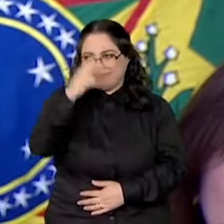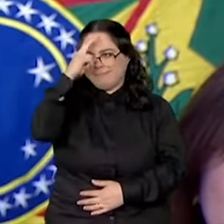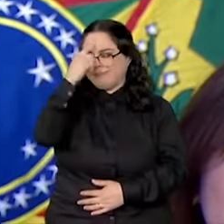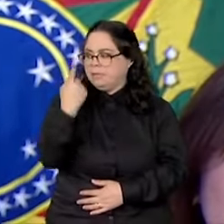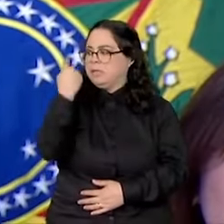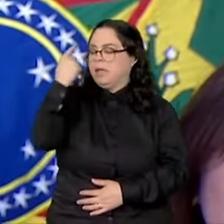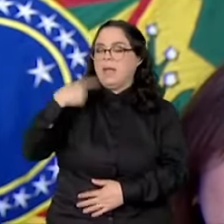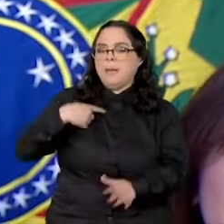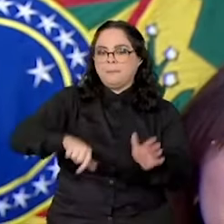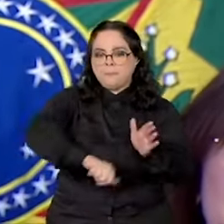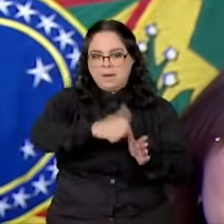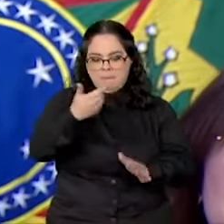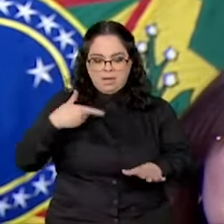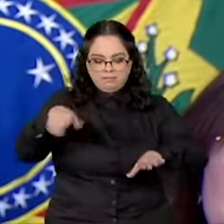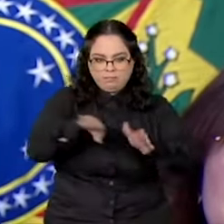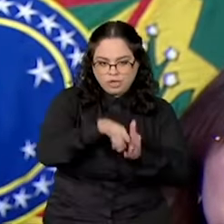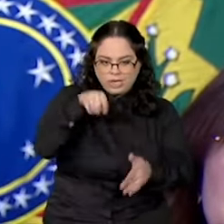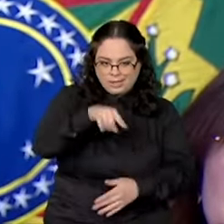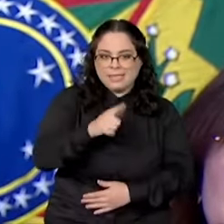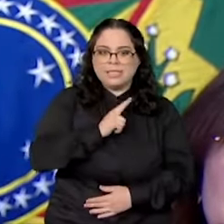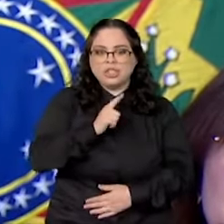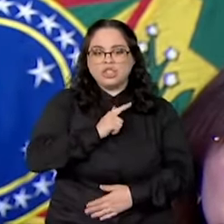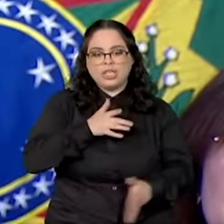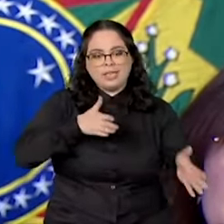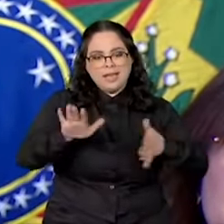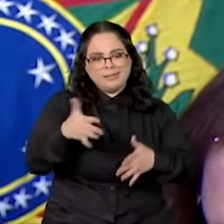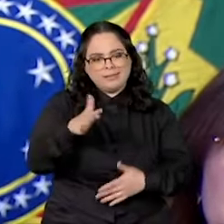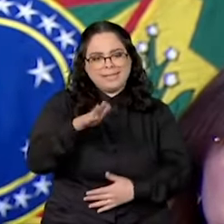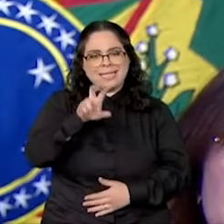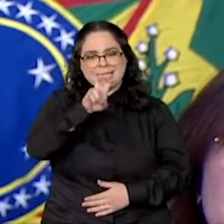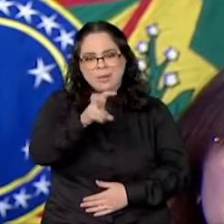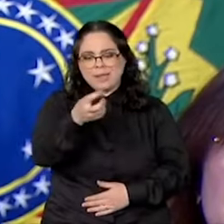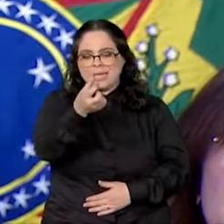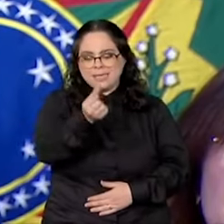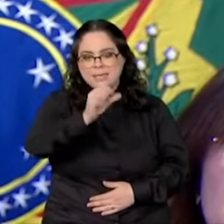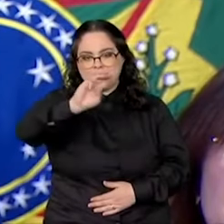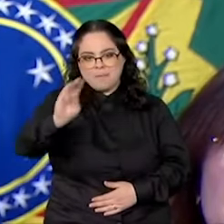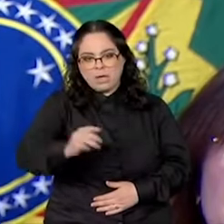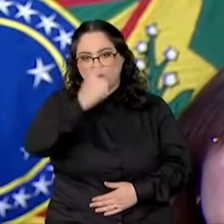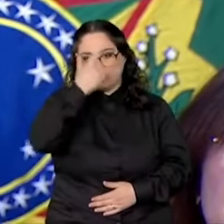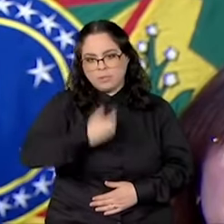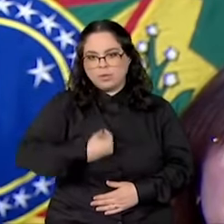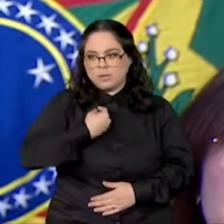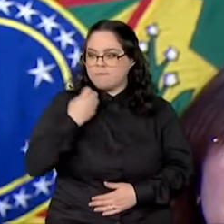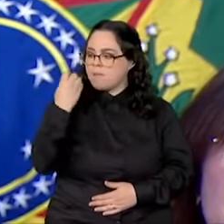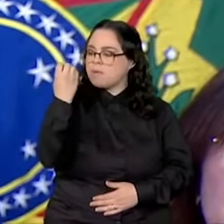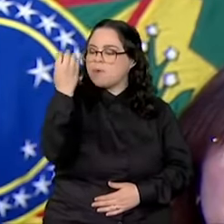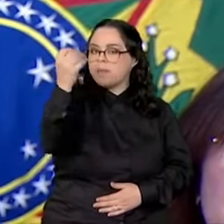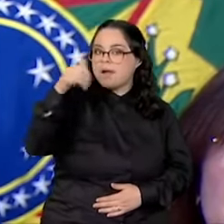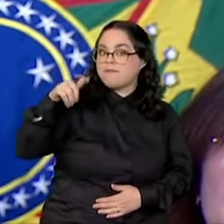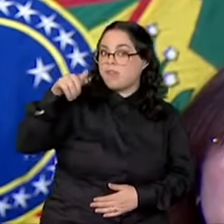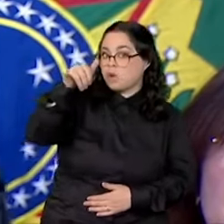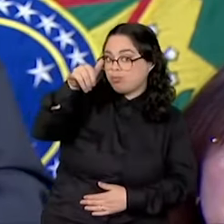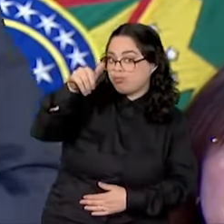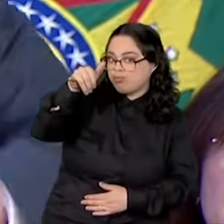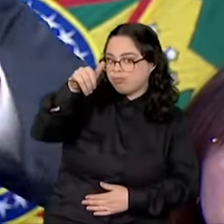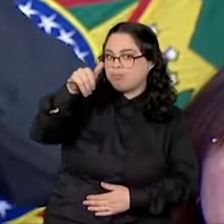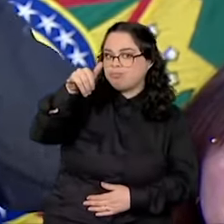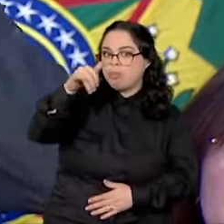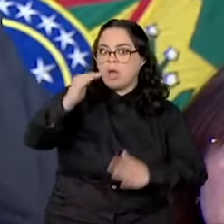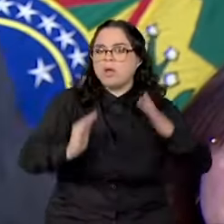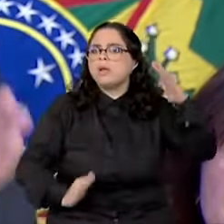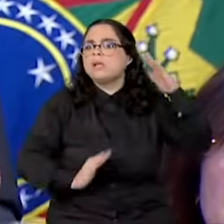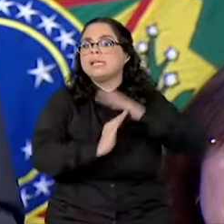cheguei a primeira vez aqui, nós tínhamos ainda menos de 56 milhões de pessoas viajando de avião. Nós chegamos a